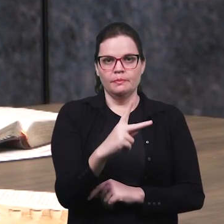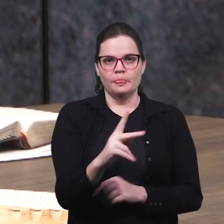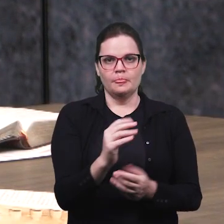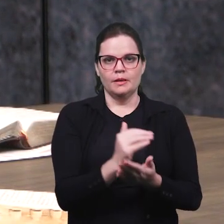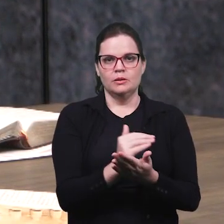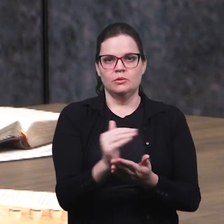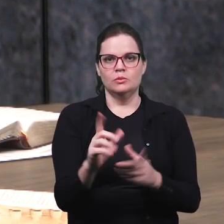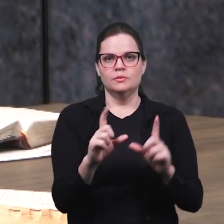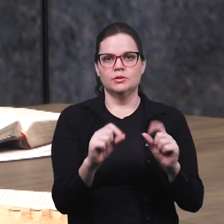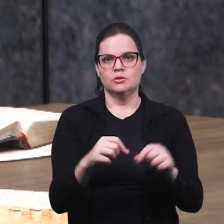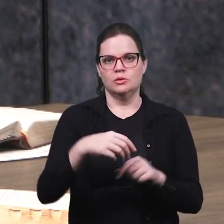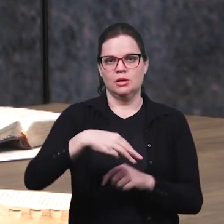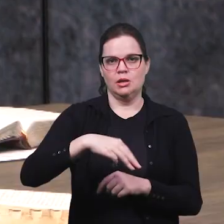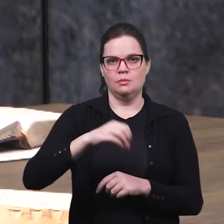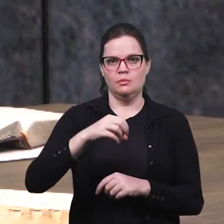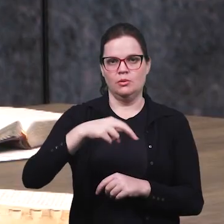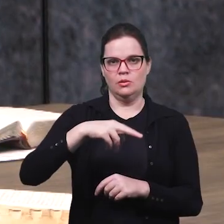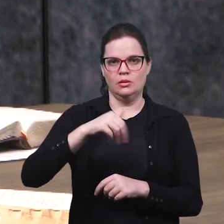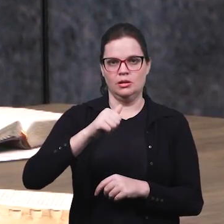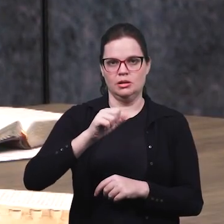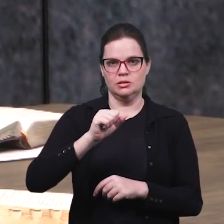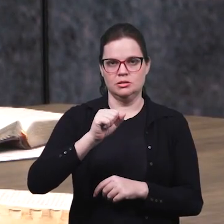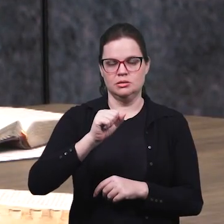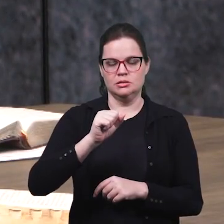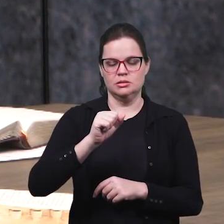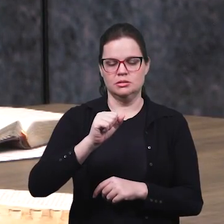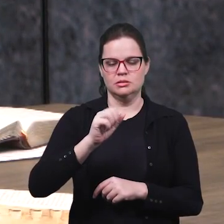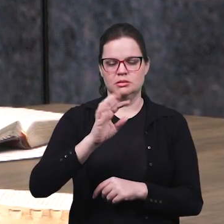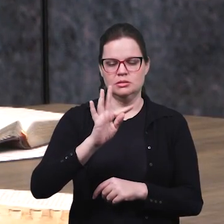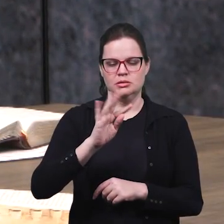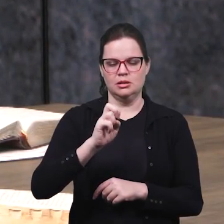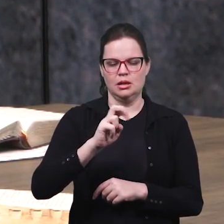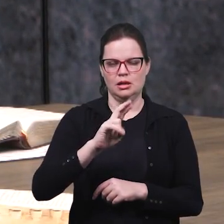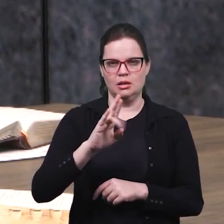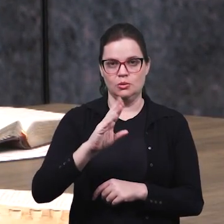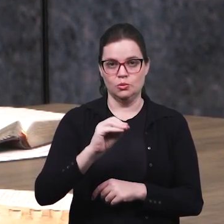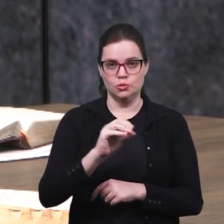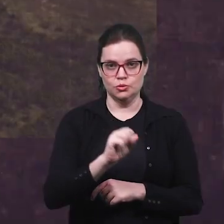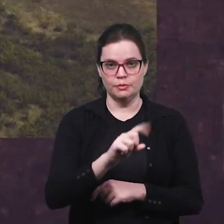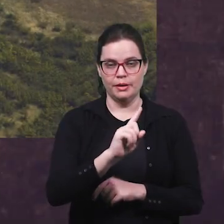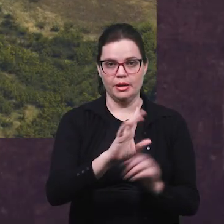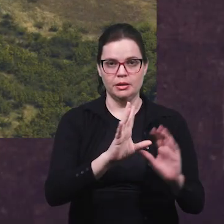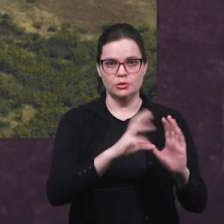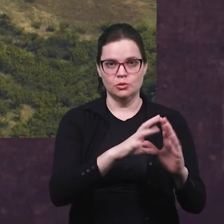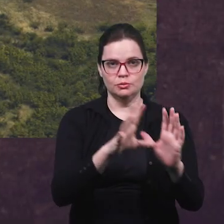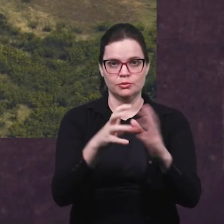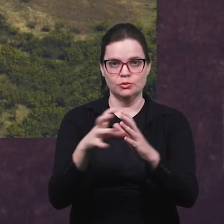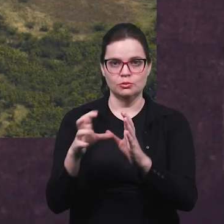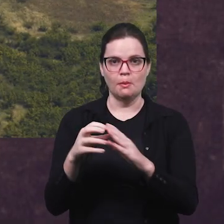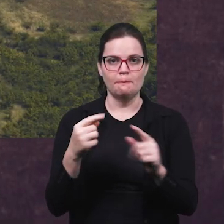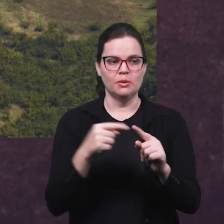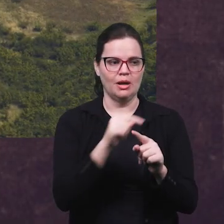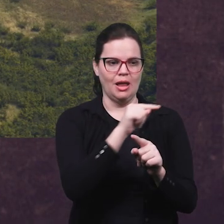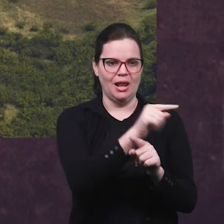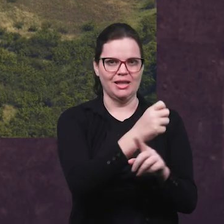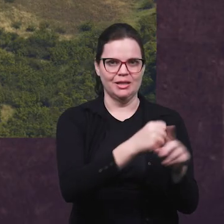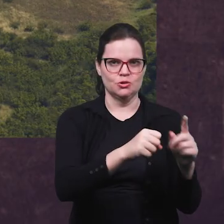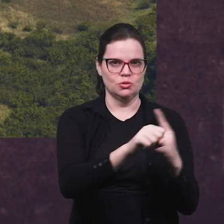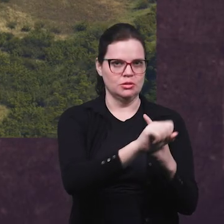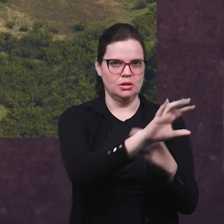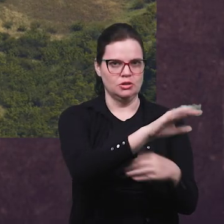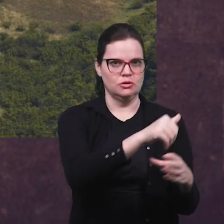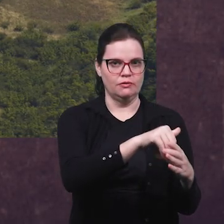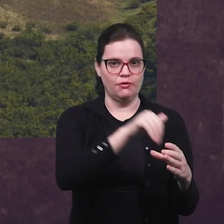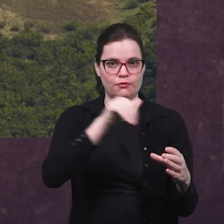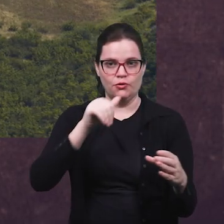origem aos monastérios, né? E os monastérios eram essas comunidades retiradas do mundo,